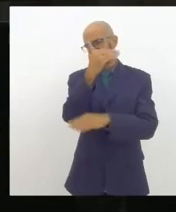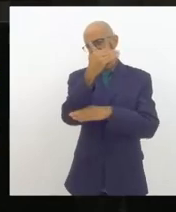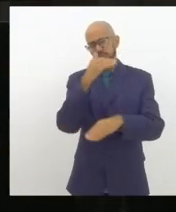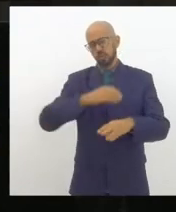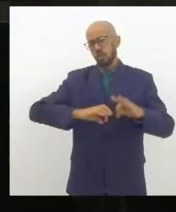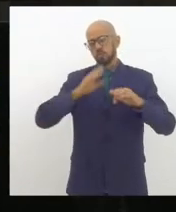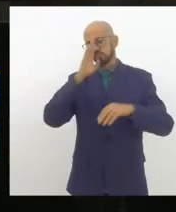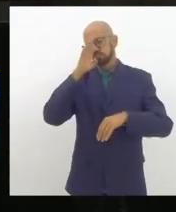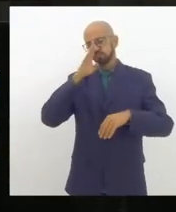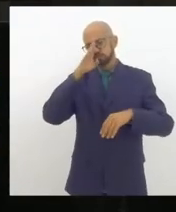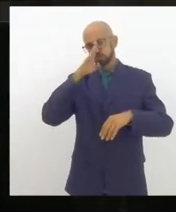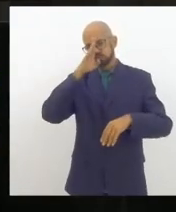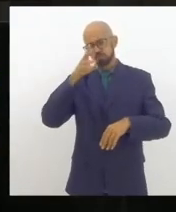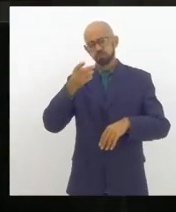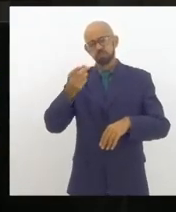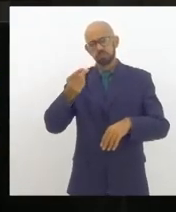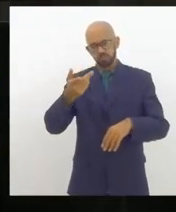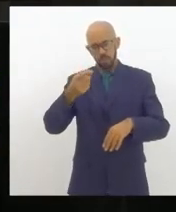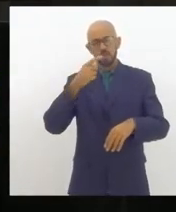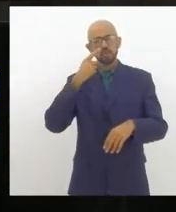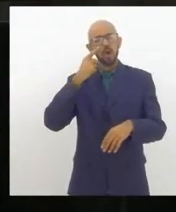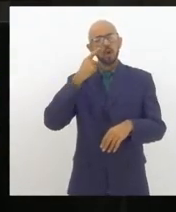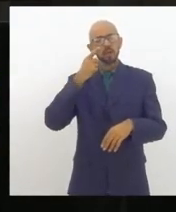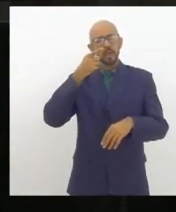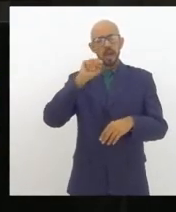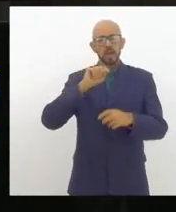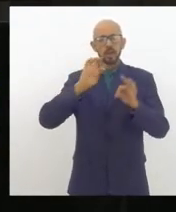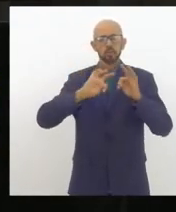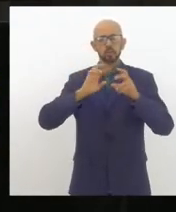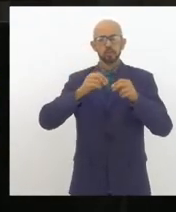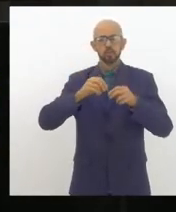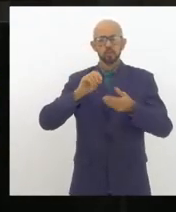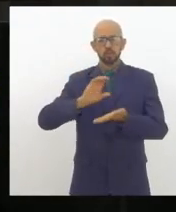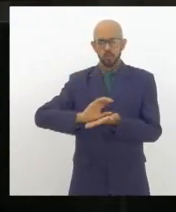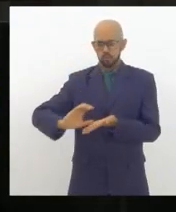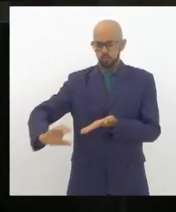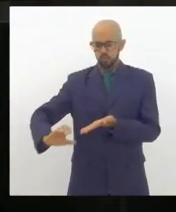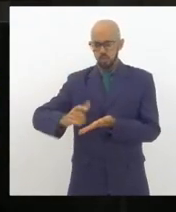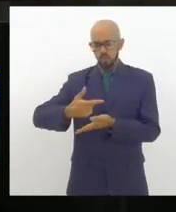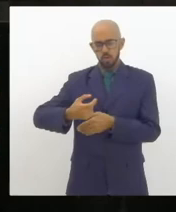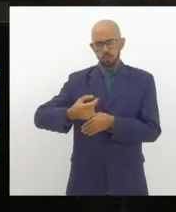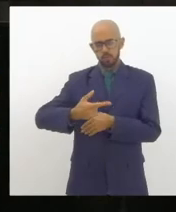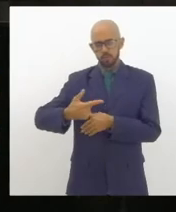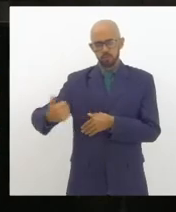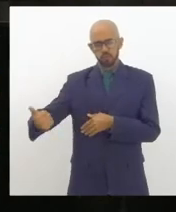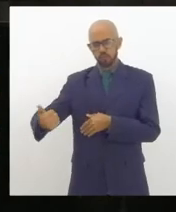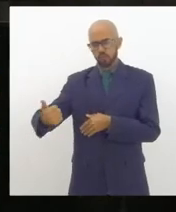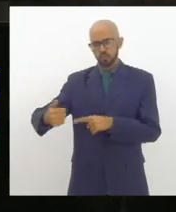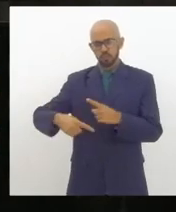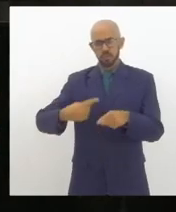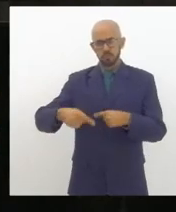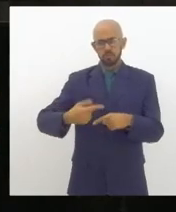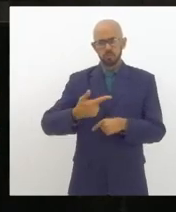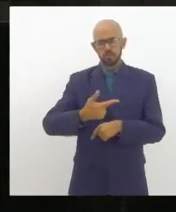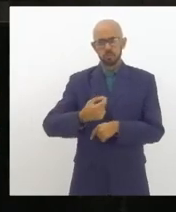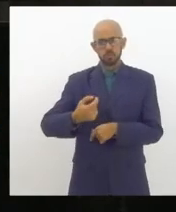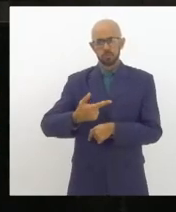verificar o total empenhado pela CEPERJ em 21 e o total empenhado pela CEPERJ